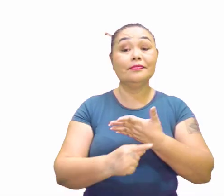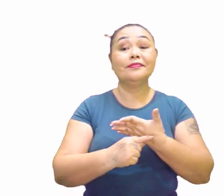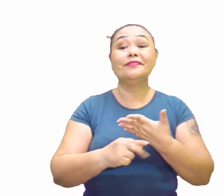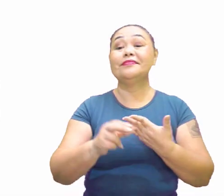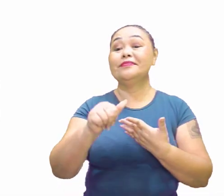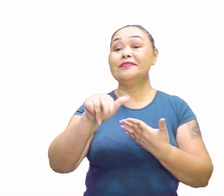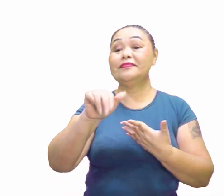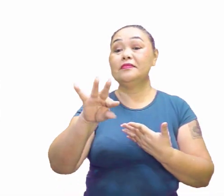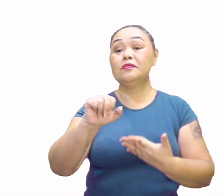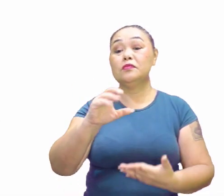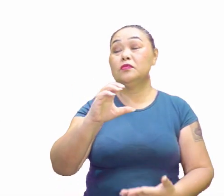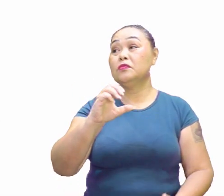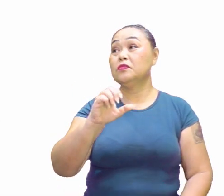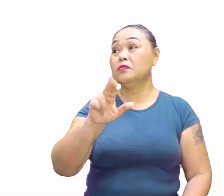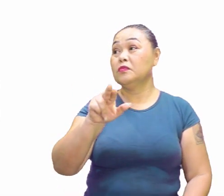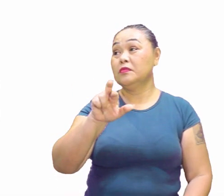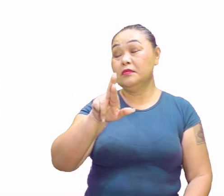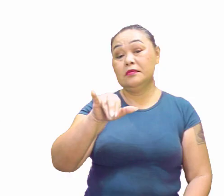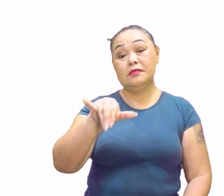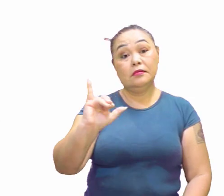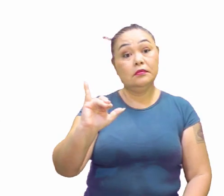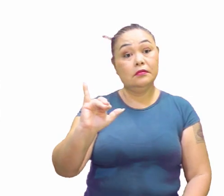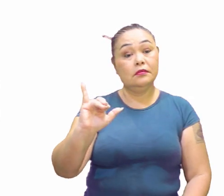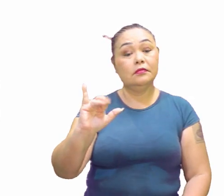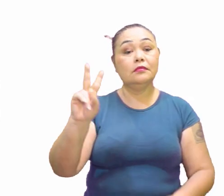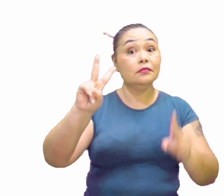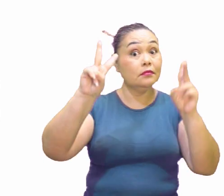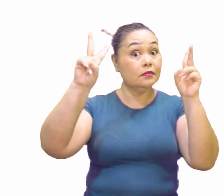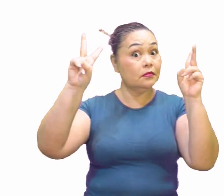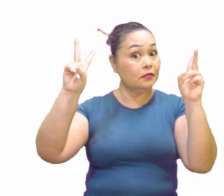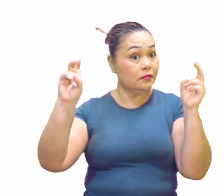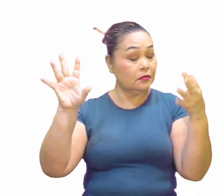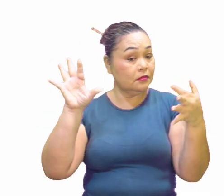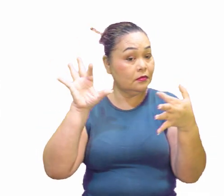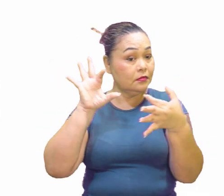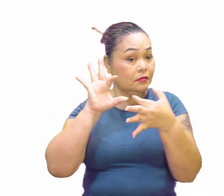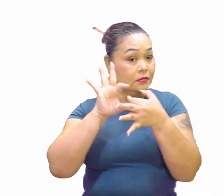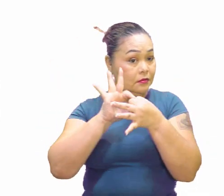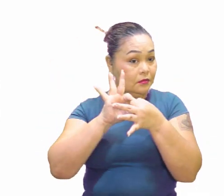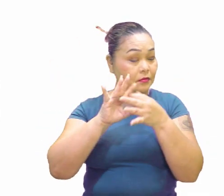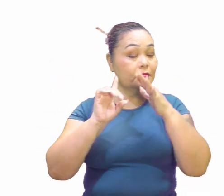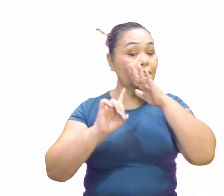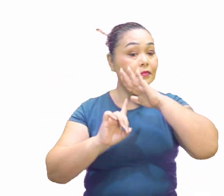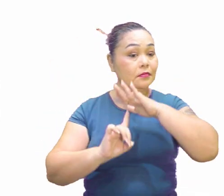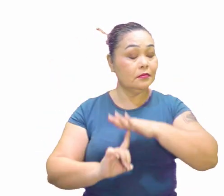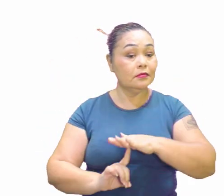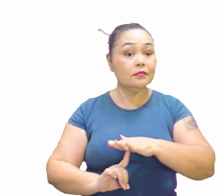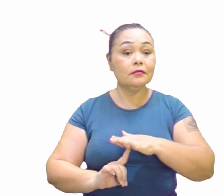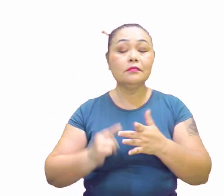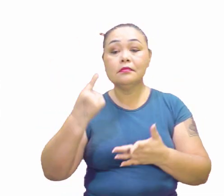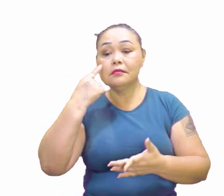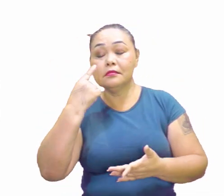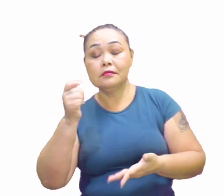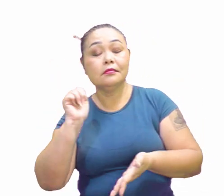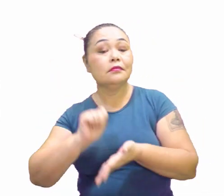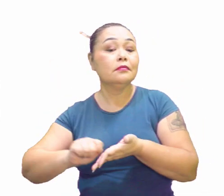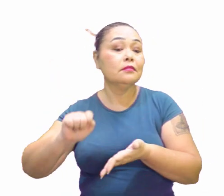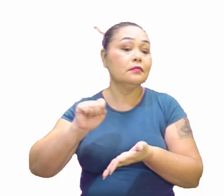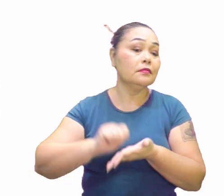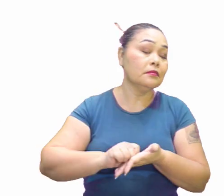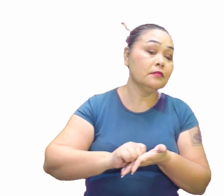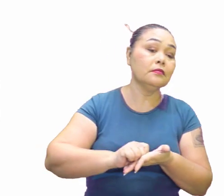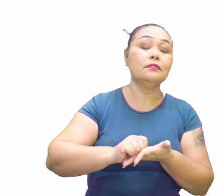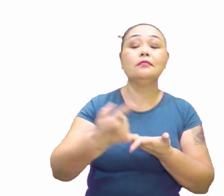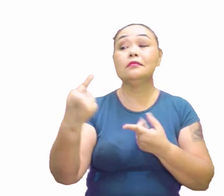autor, Augusto Cury. Isso, aí são temáticas relacionadas à depressão. Você vai lá, escreve,